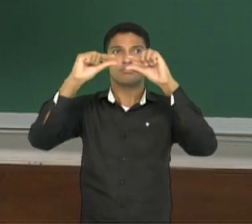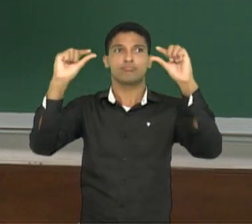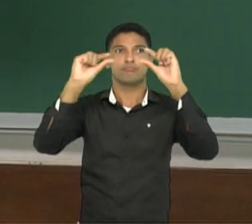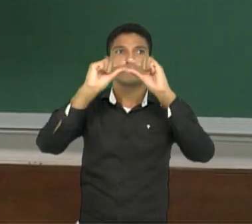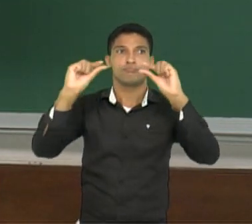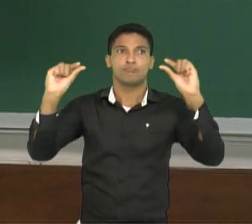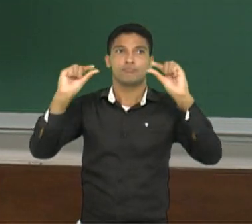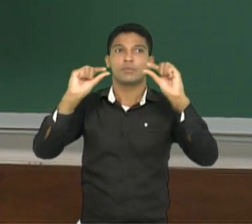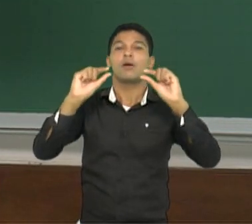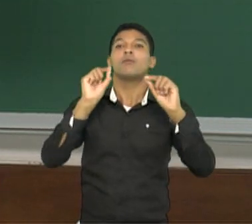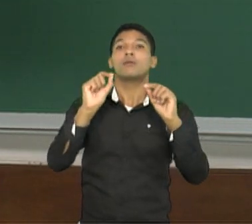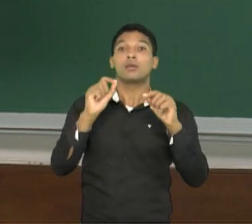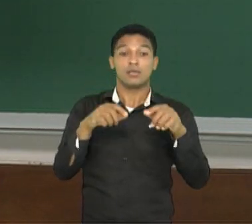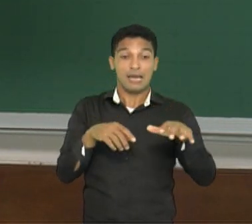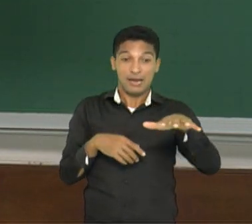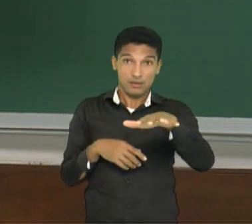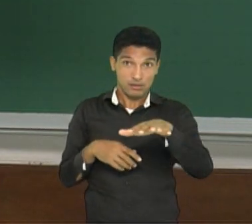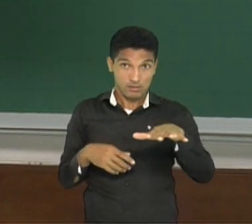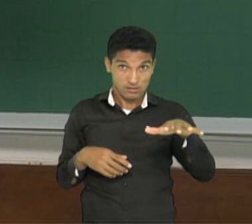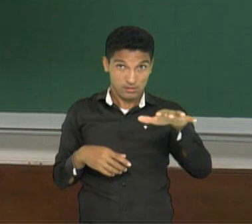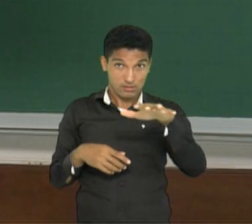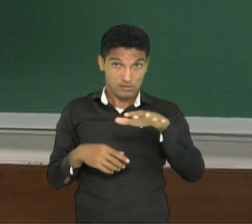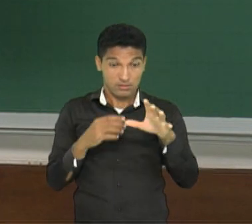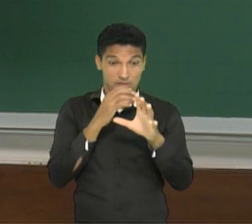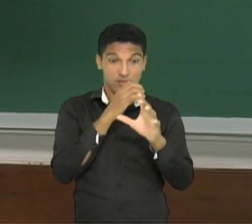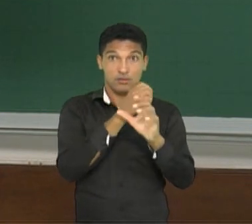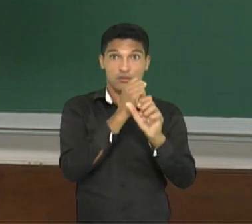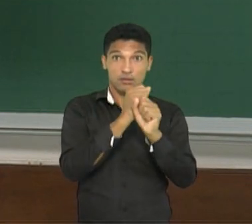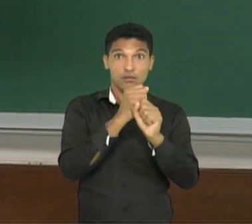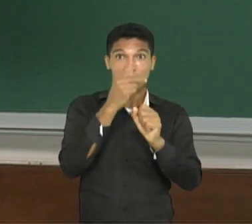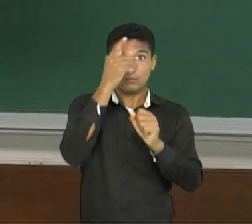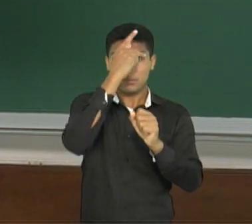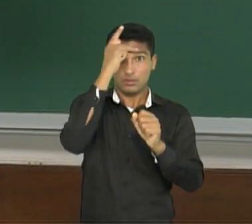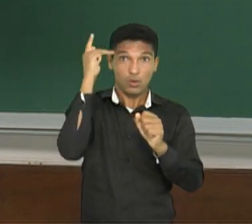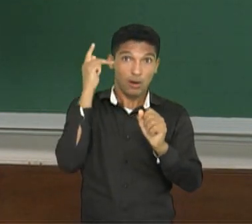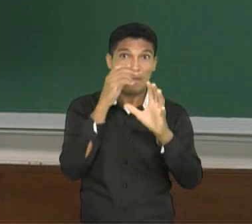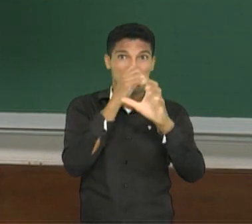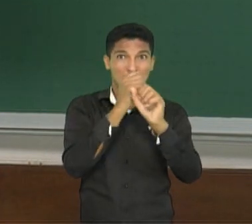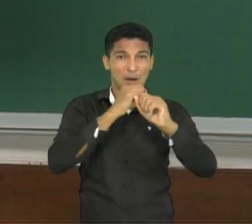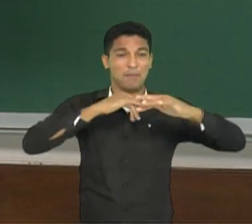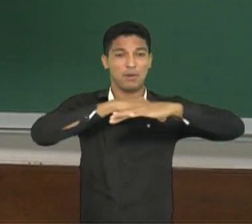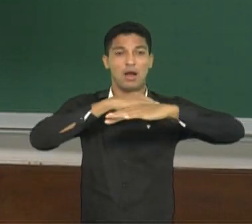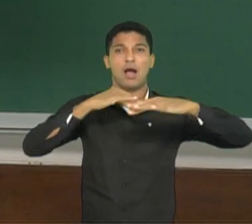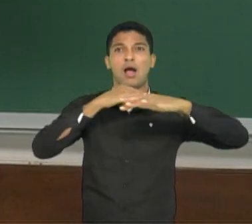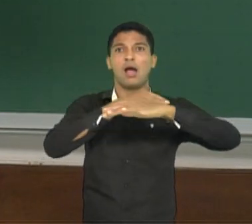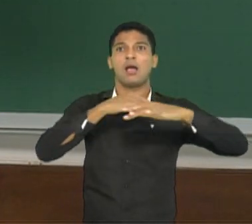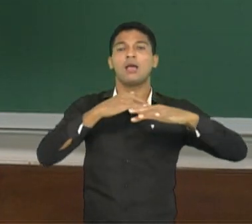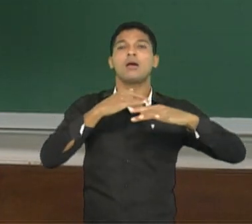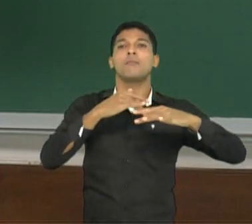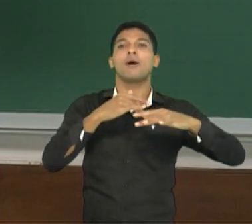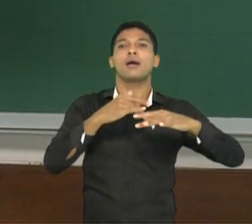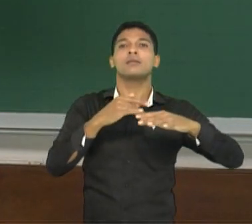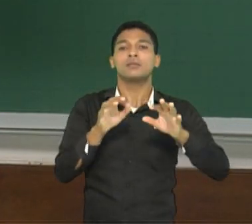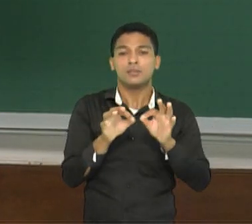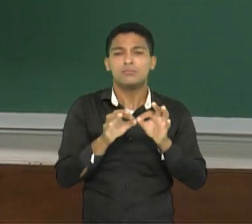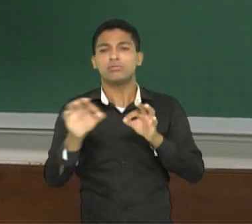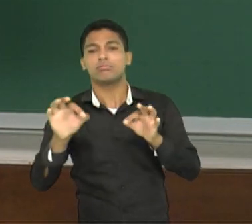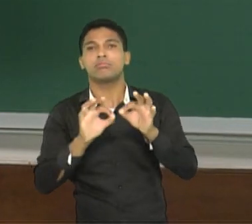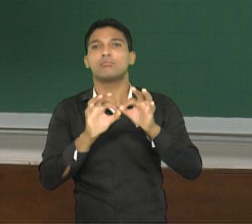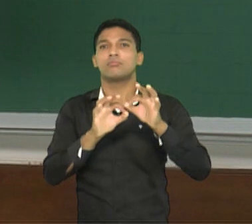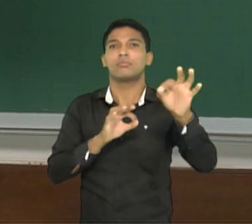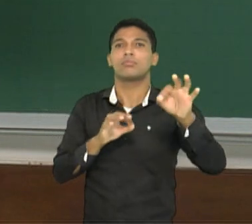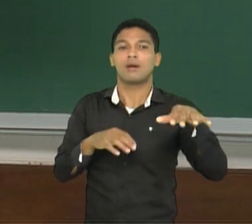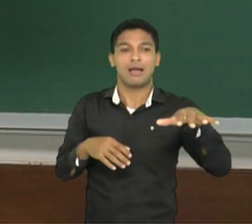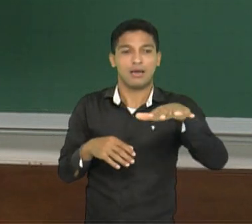pessoas com a área ocupada por essas pessoas. Aí eu vou dividir o total de habitantes pela área. Eu vou ter